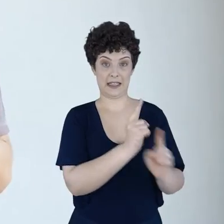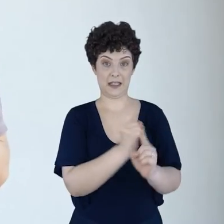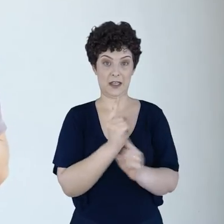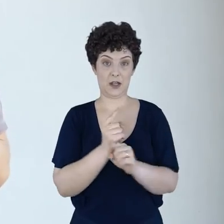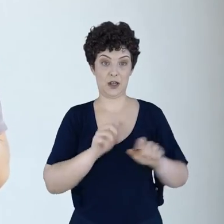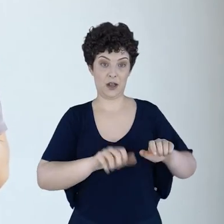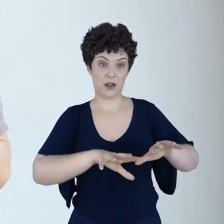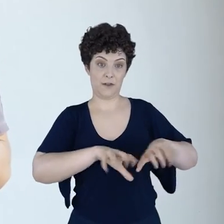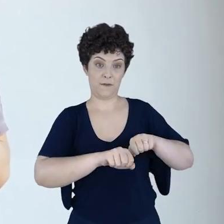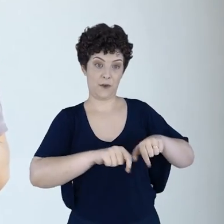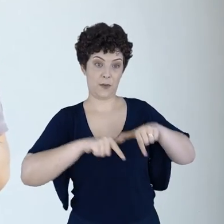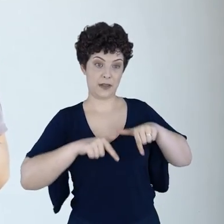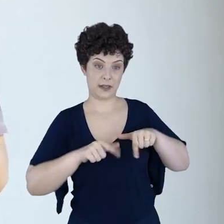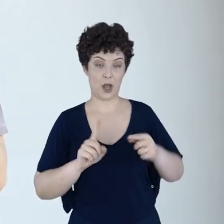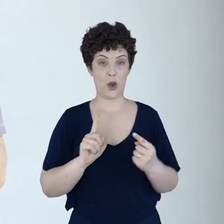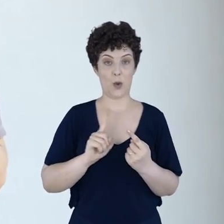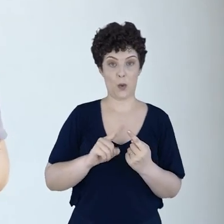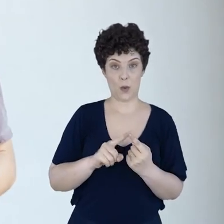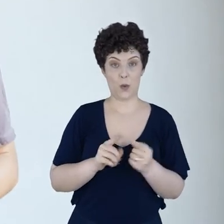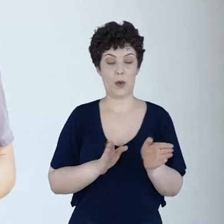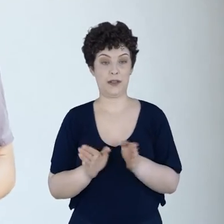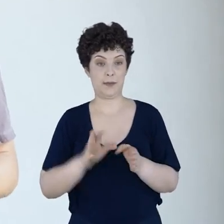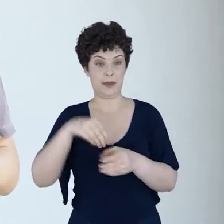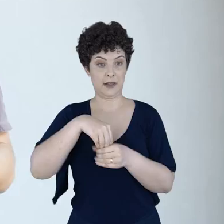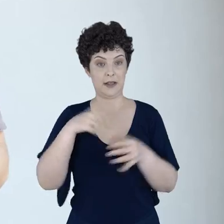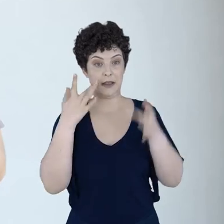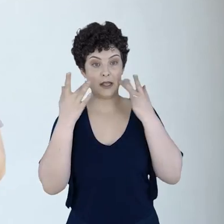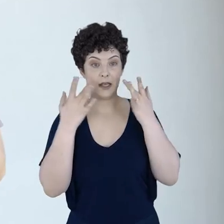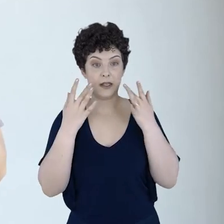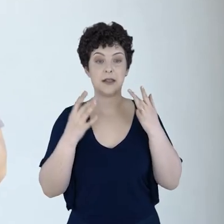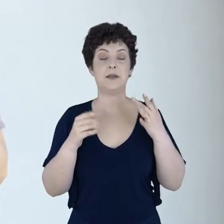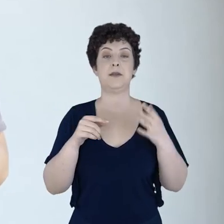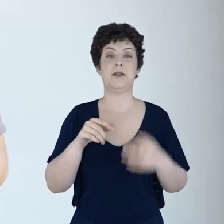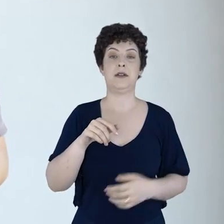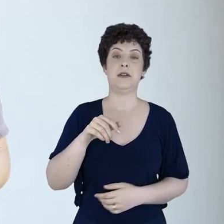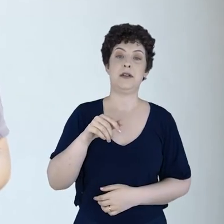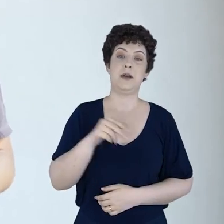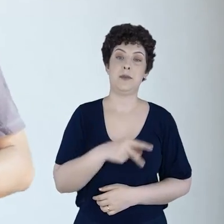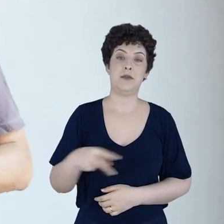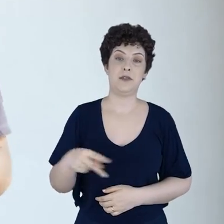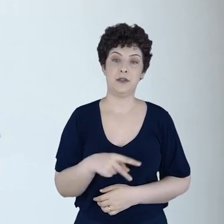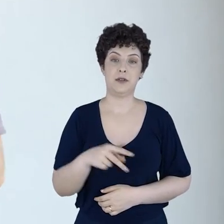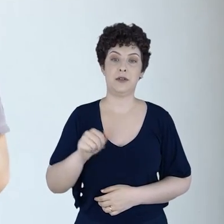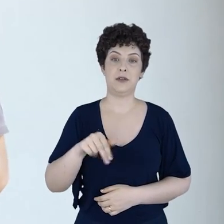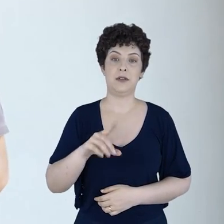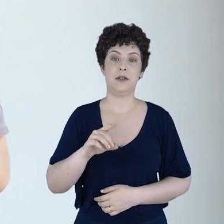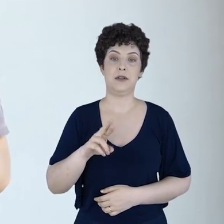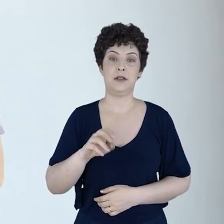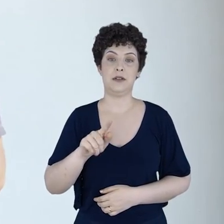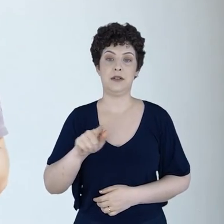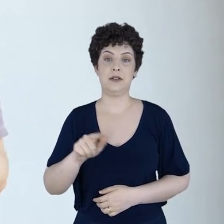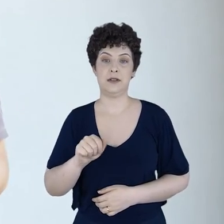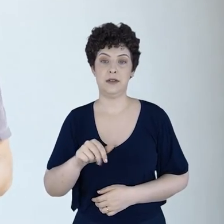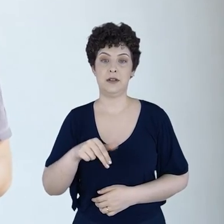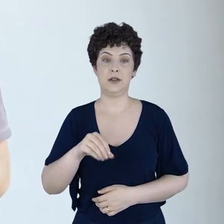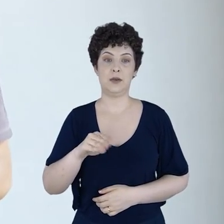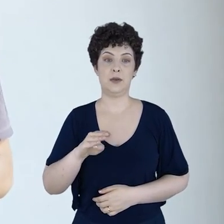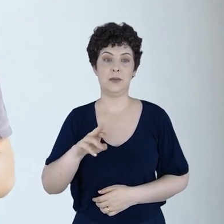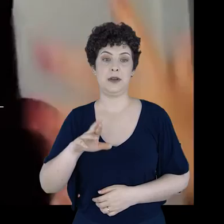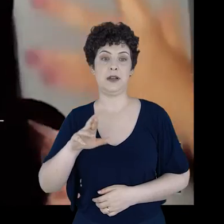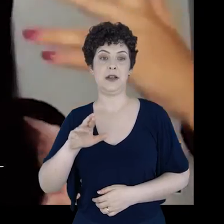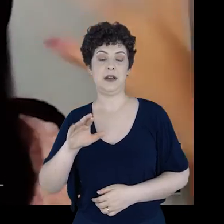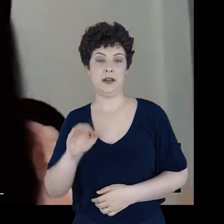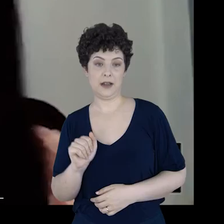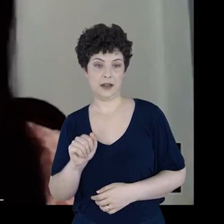Três encontros formativos. Um encontro sobre acessibilidade e teatro com a Andresa Nóbrega, que é uma professora do Recife, trabalha com isso há um bom